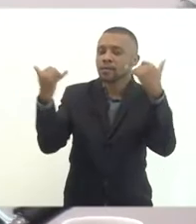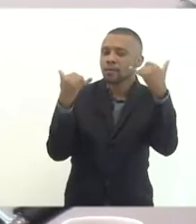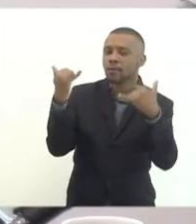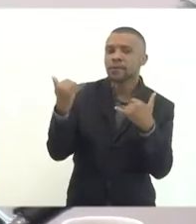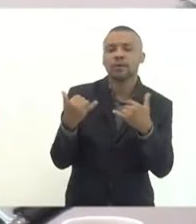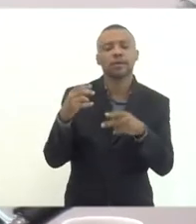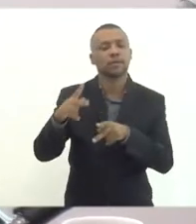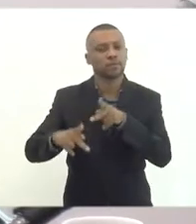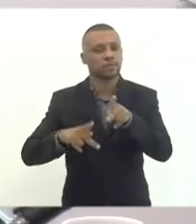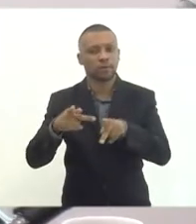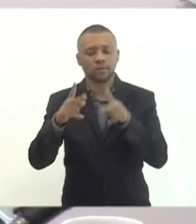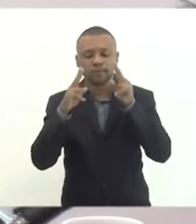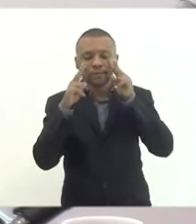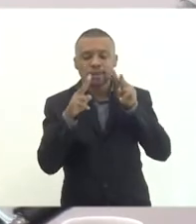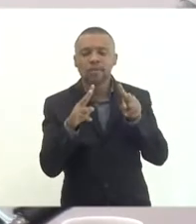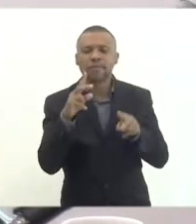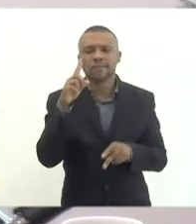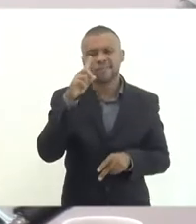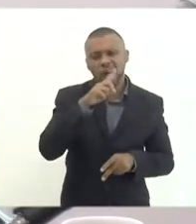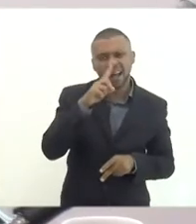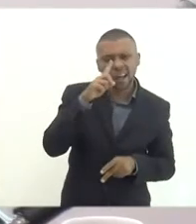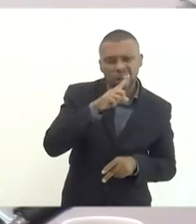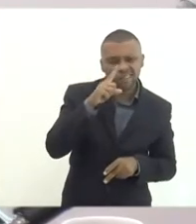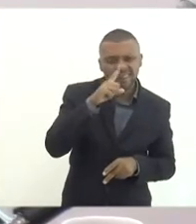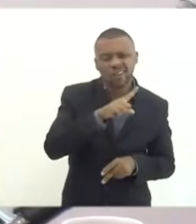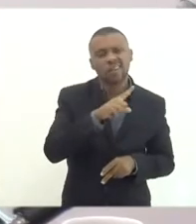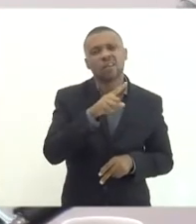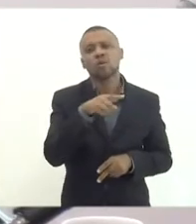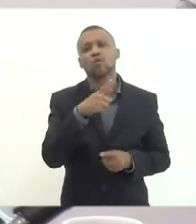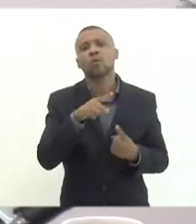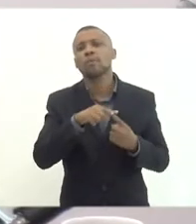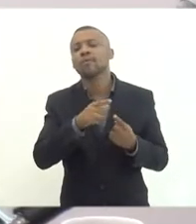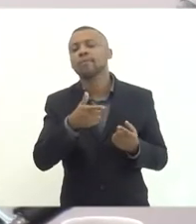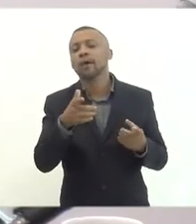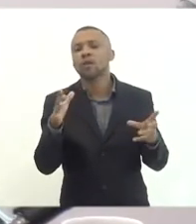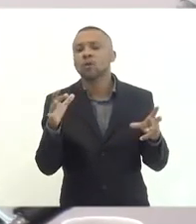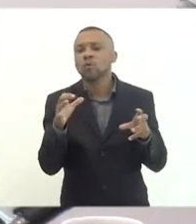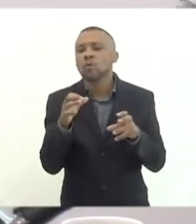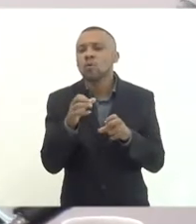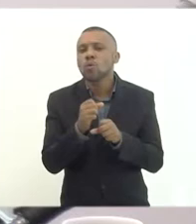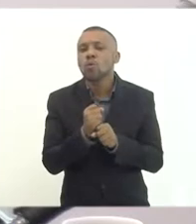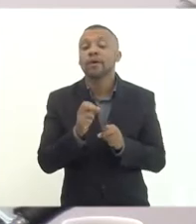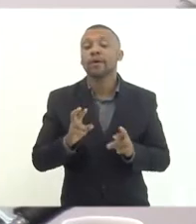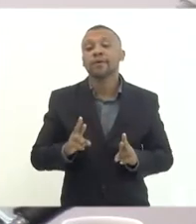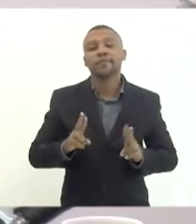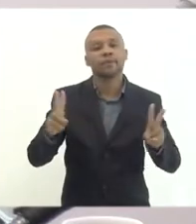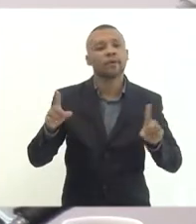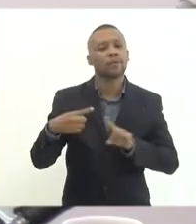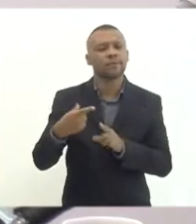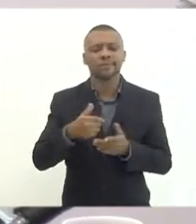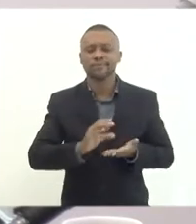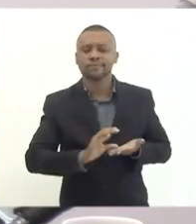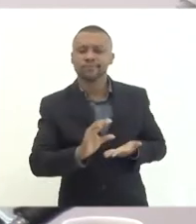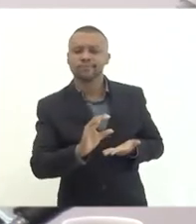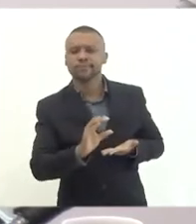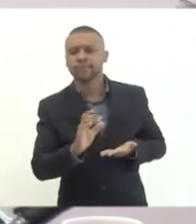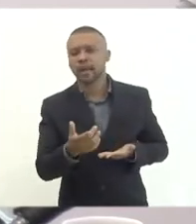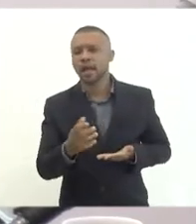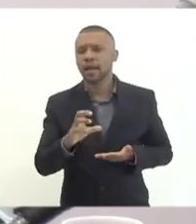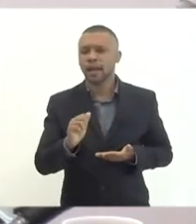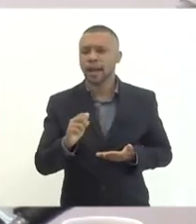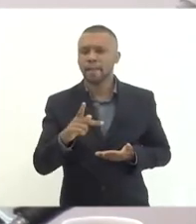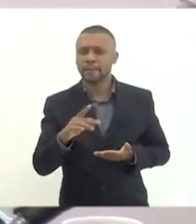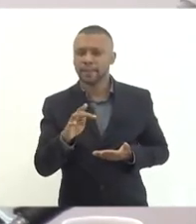considerada como vão ter habilidade para pagamento diferencial per capta porque eles fizeram um pagamento que tinha captação